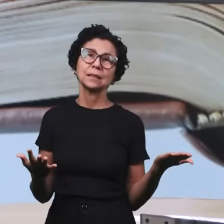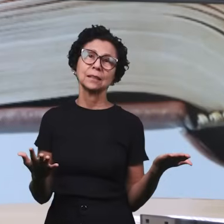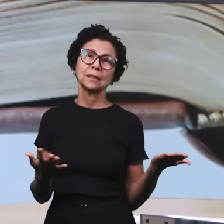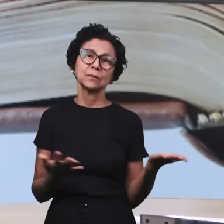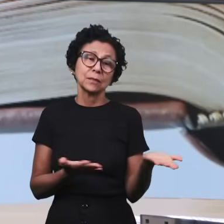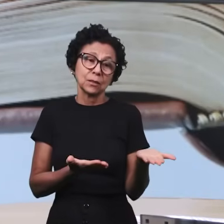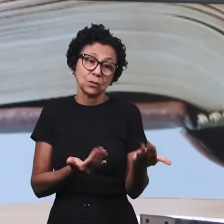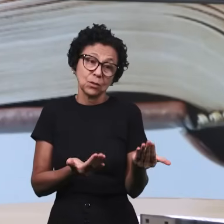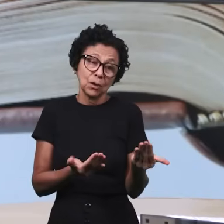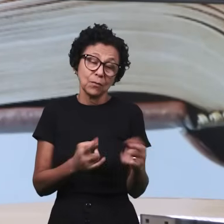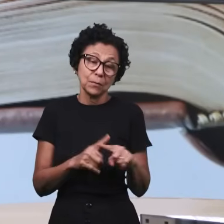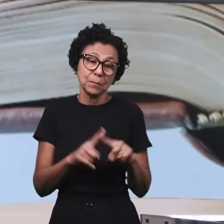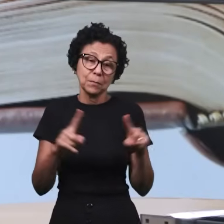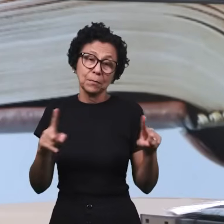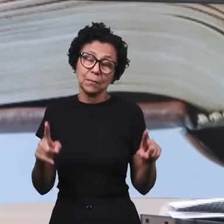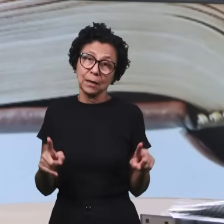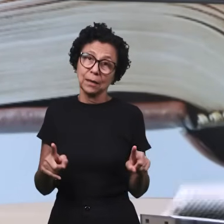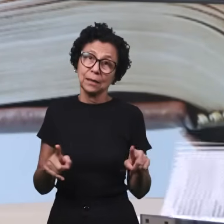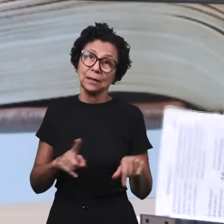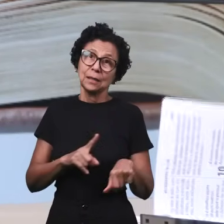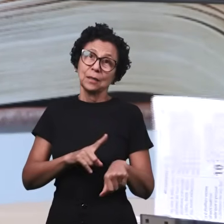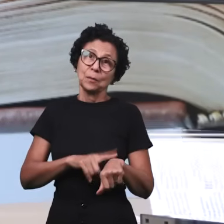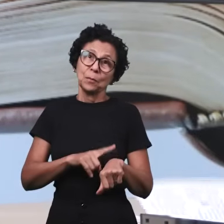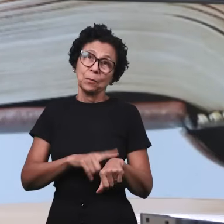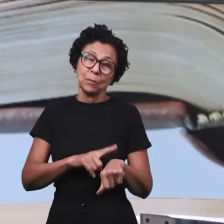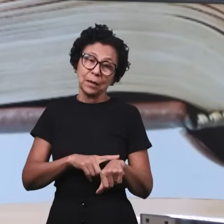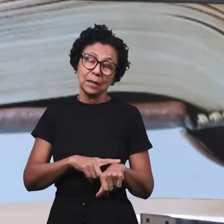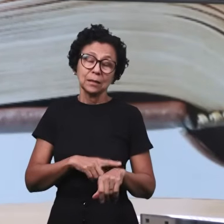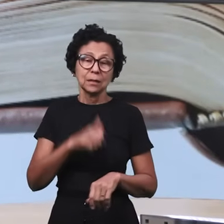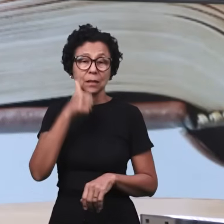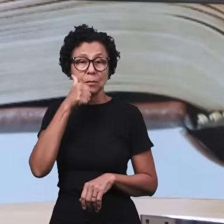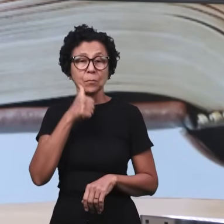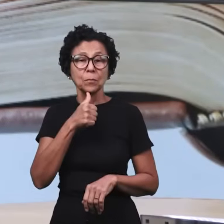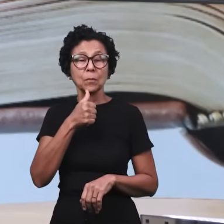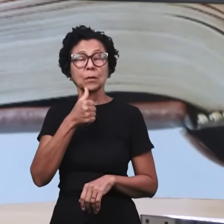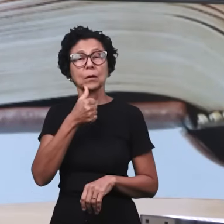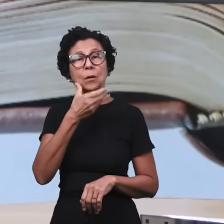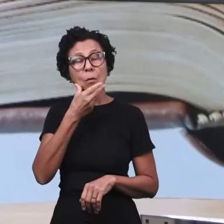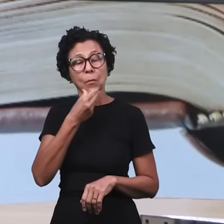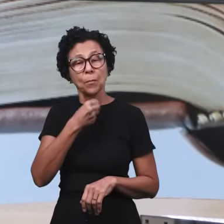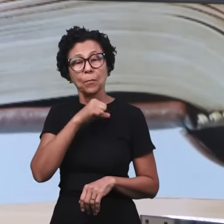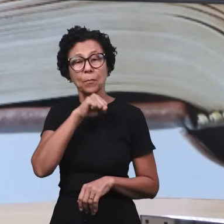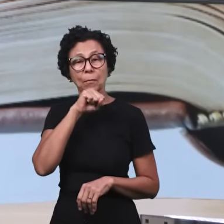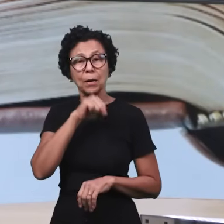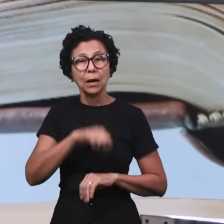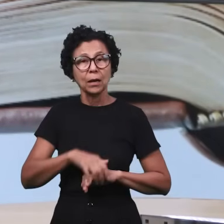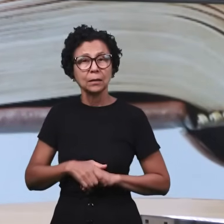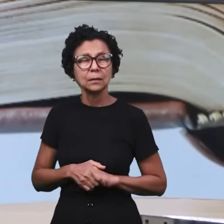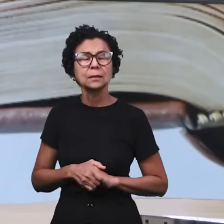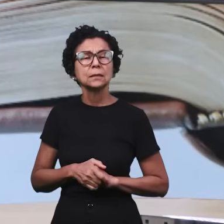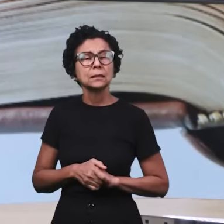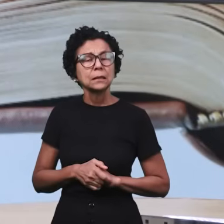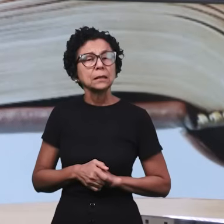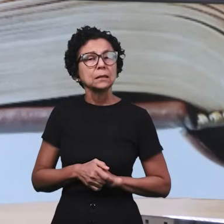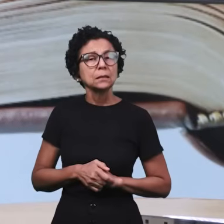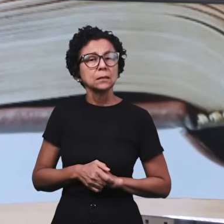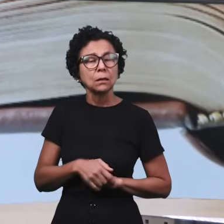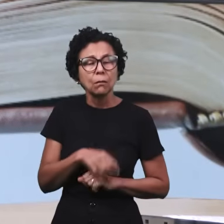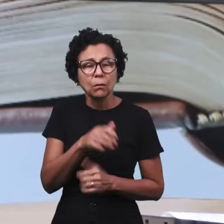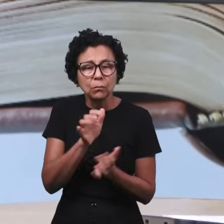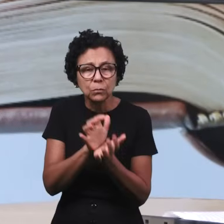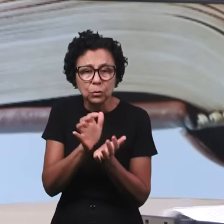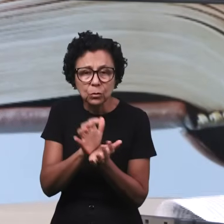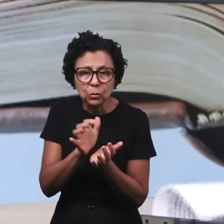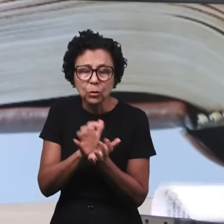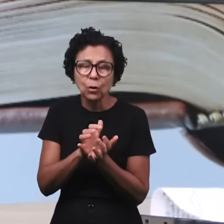chega um momento da vida em que a mãe já é mais idosa, o pai já é mais idoso, nós precisamos retribuir, inclusive, tudo